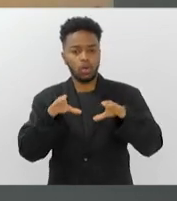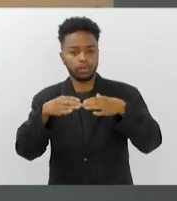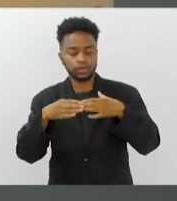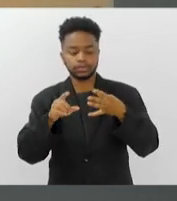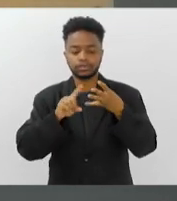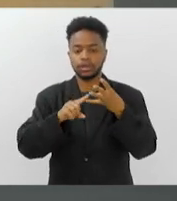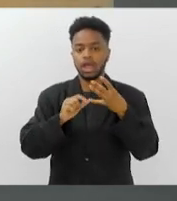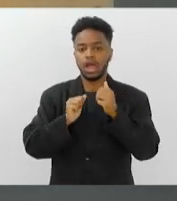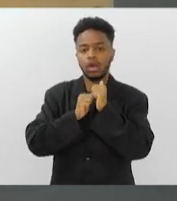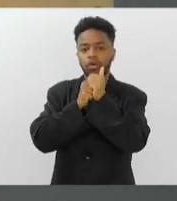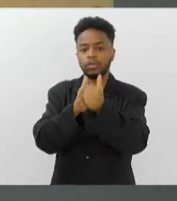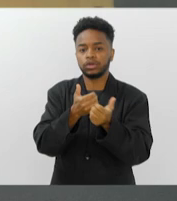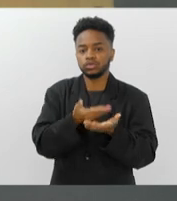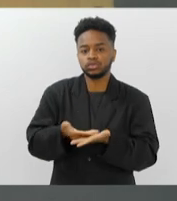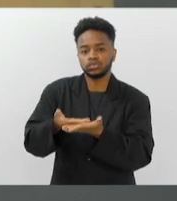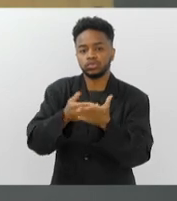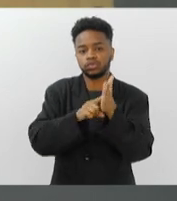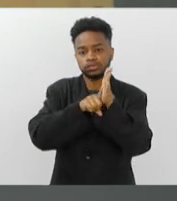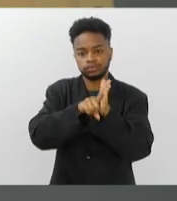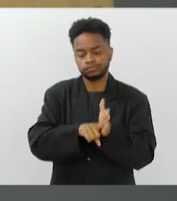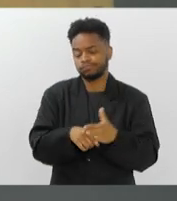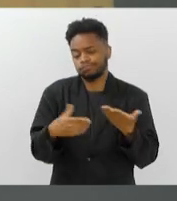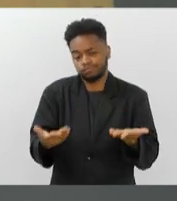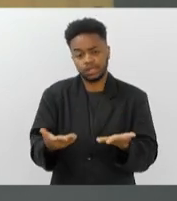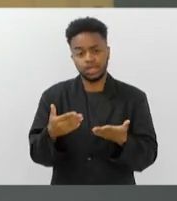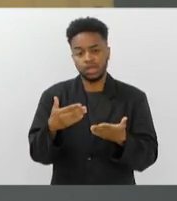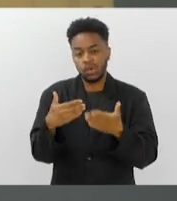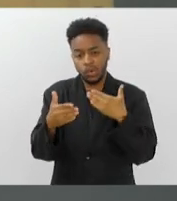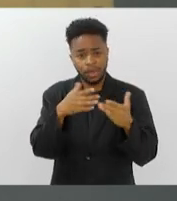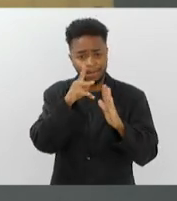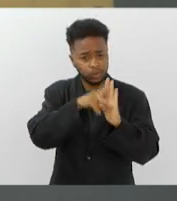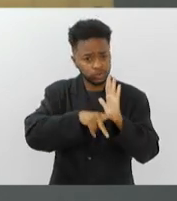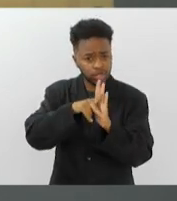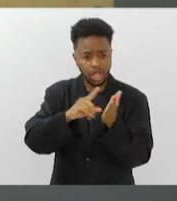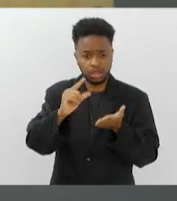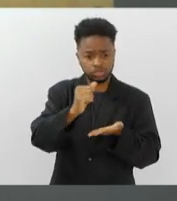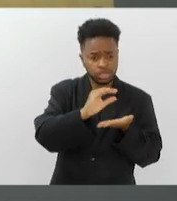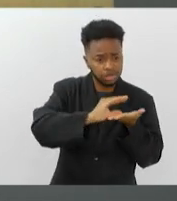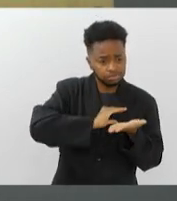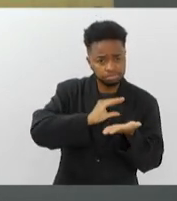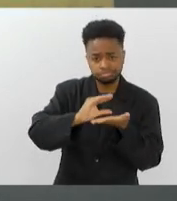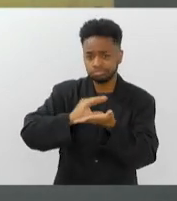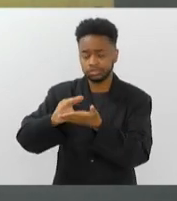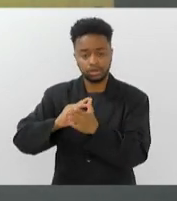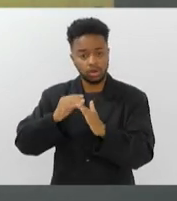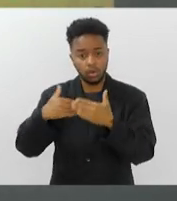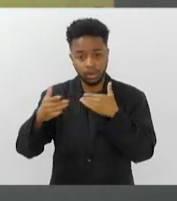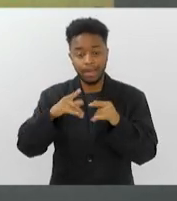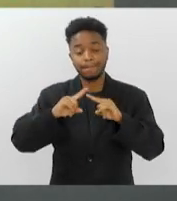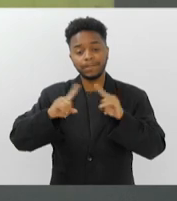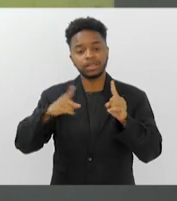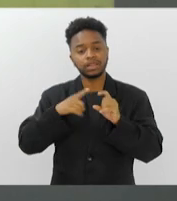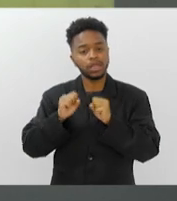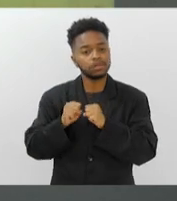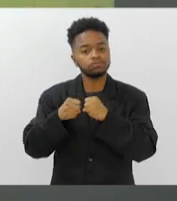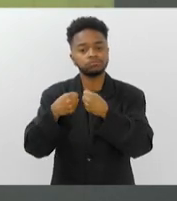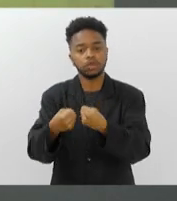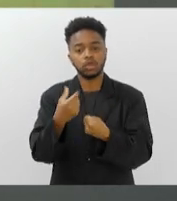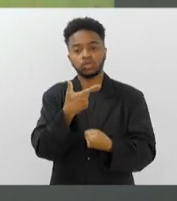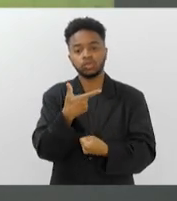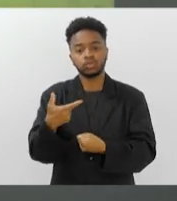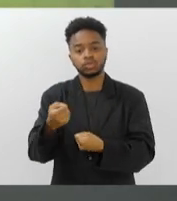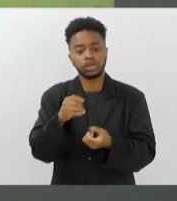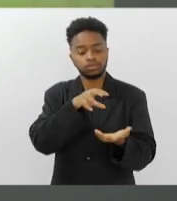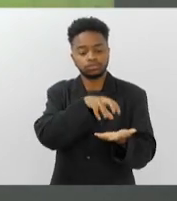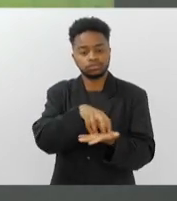estudos e pesquisas então esses Independente de projeto Independente de recurso Independente de parceria a gente tem um coletivo de 200 organizações que